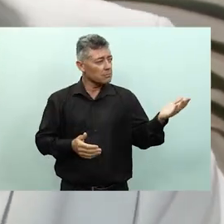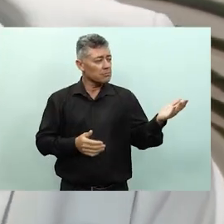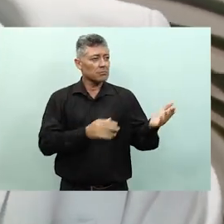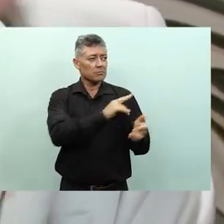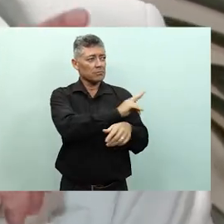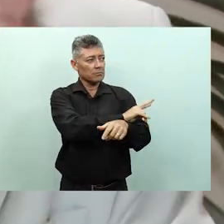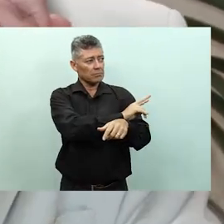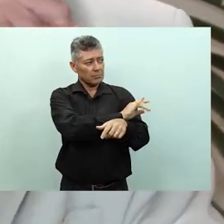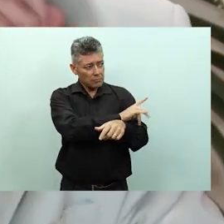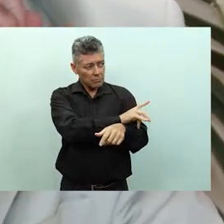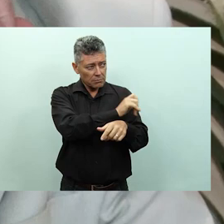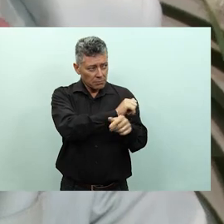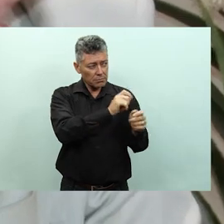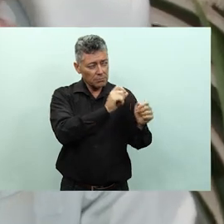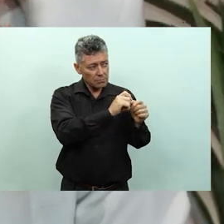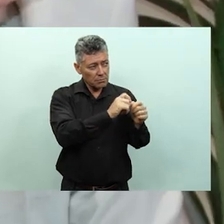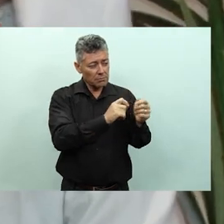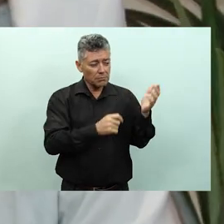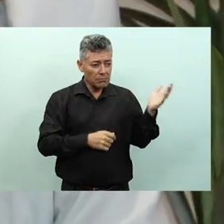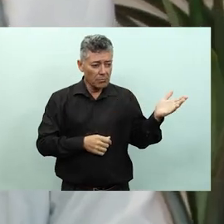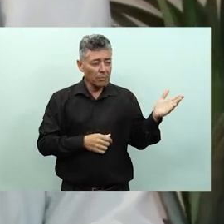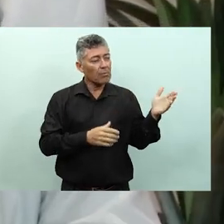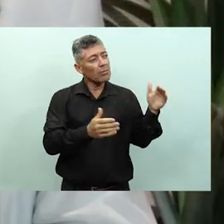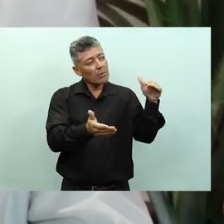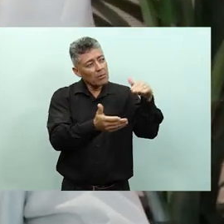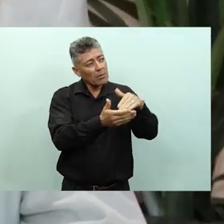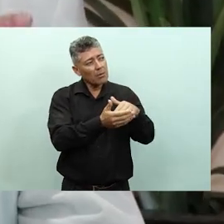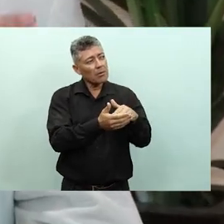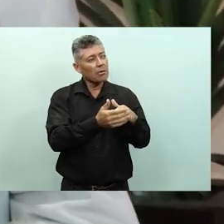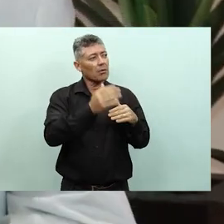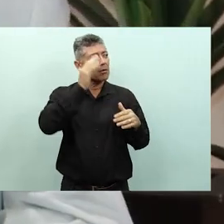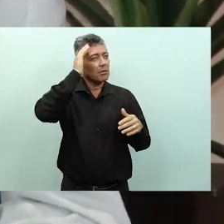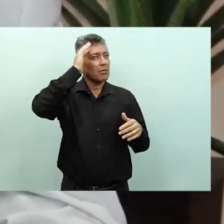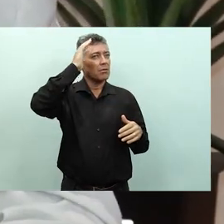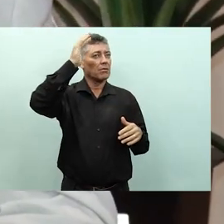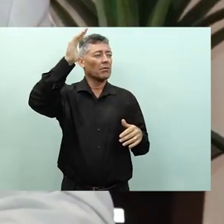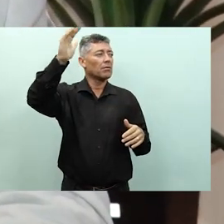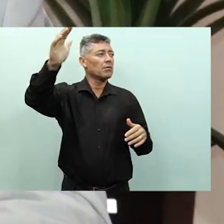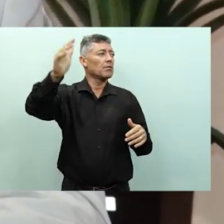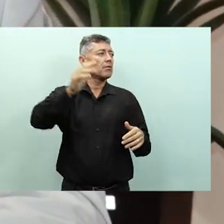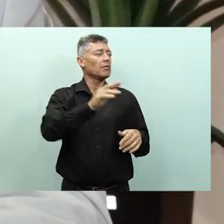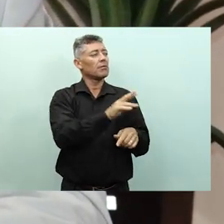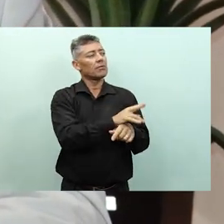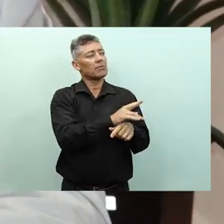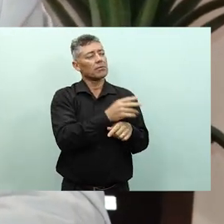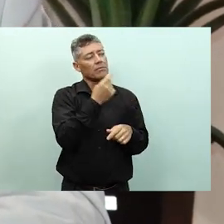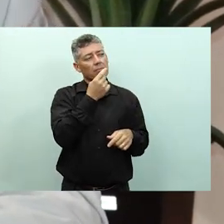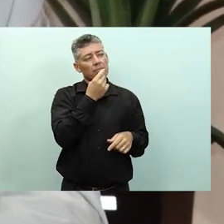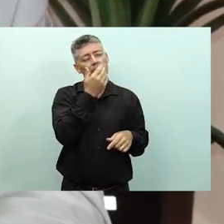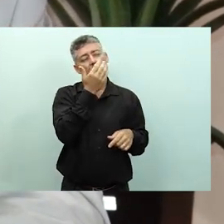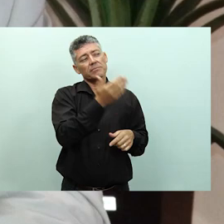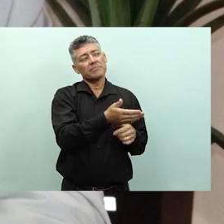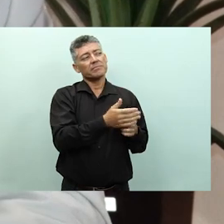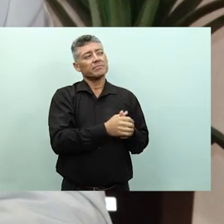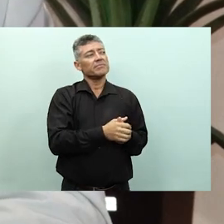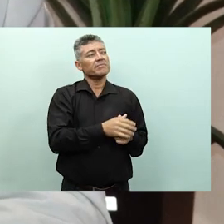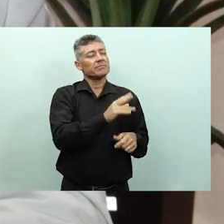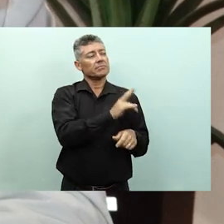Então, olhem o que Vilma fez, até em respeito à memória dela. Falem por